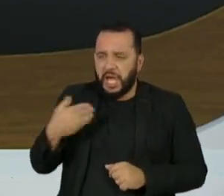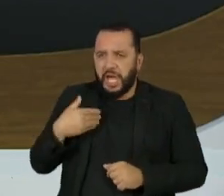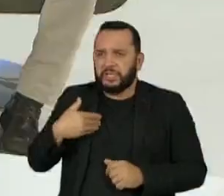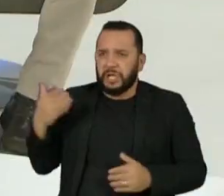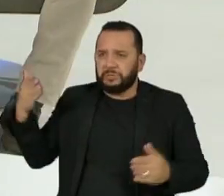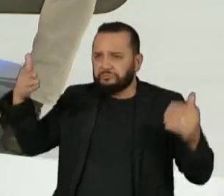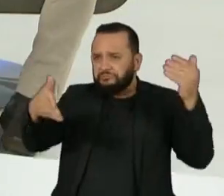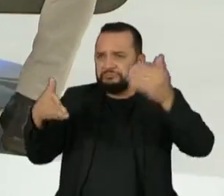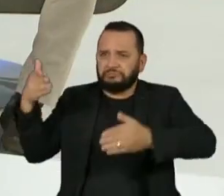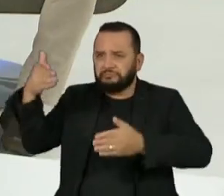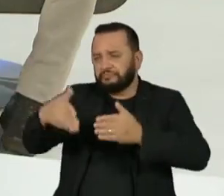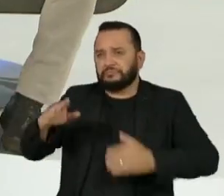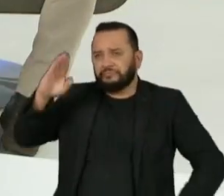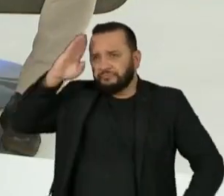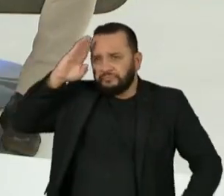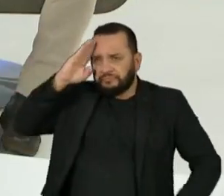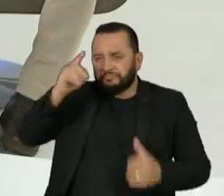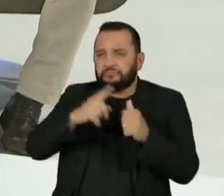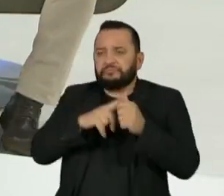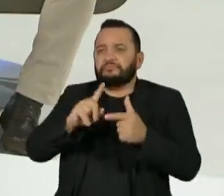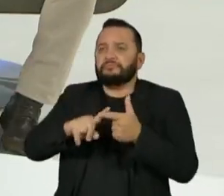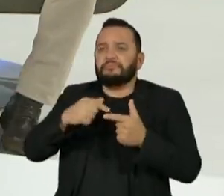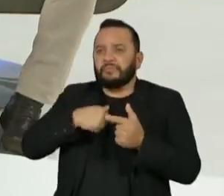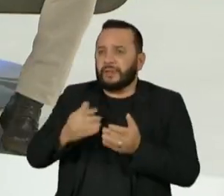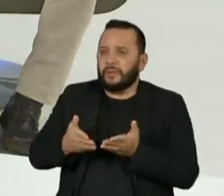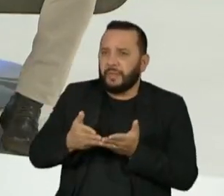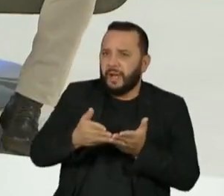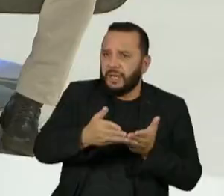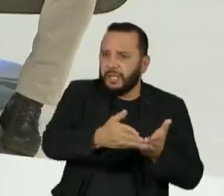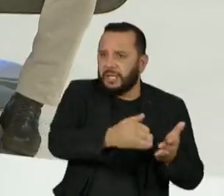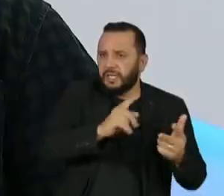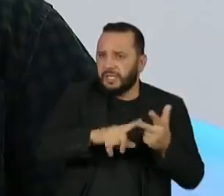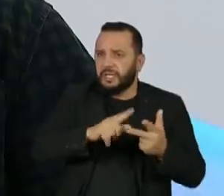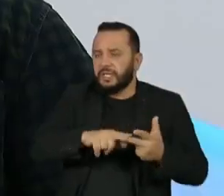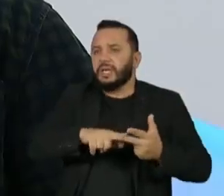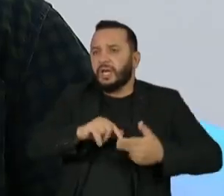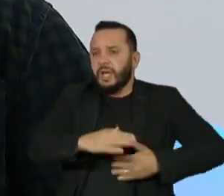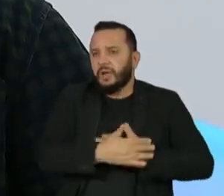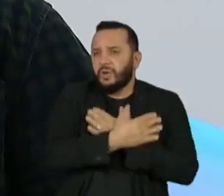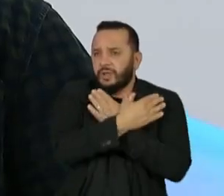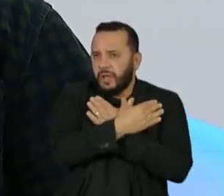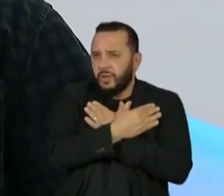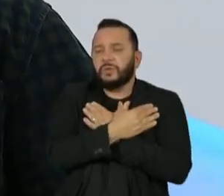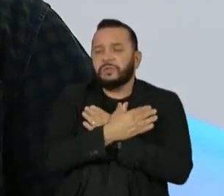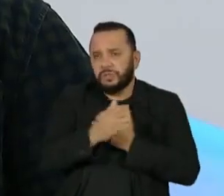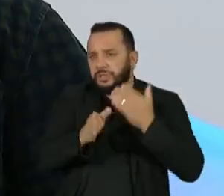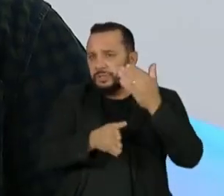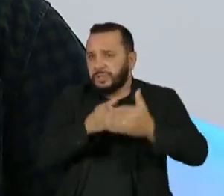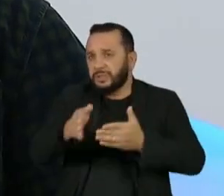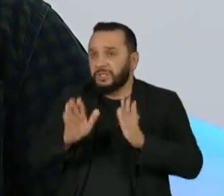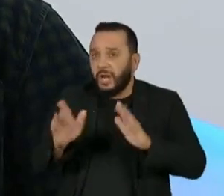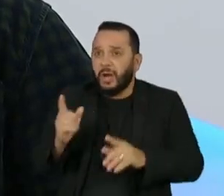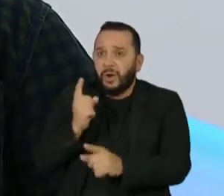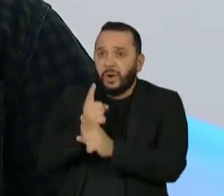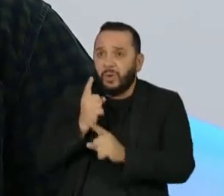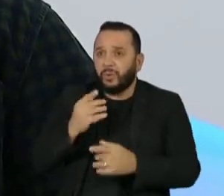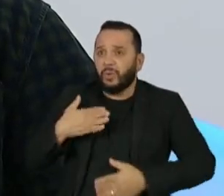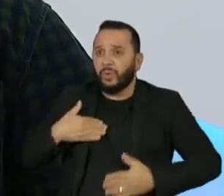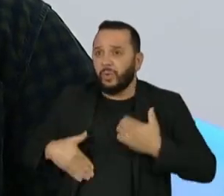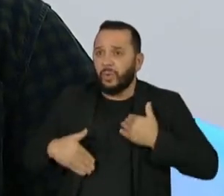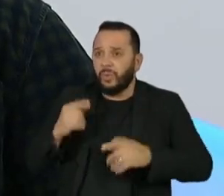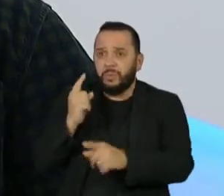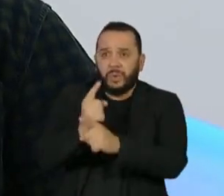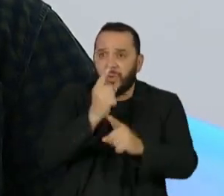exército Marinha aeronáutica e tudo mas depois que acabaram as buscas a situação voltou mesmo